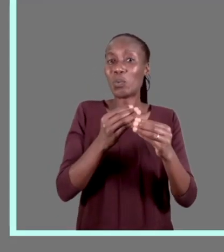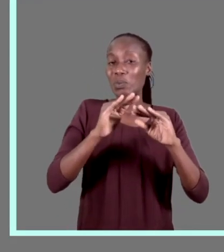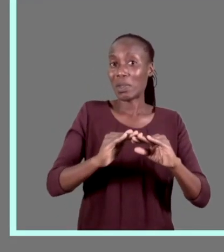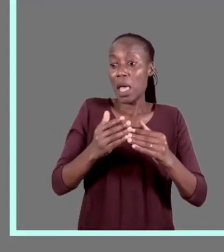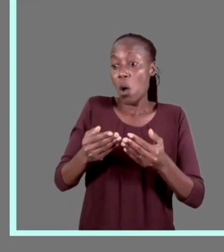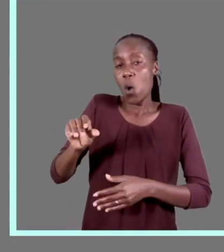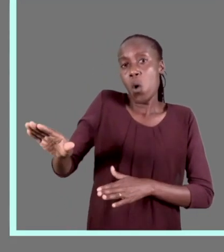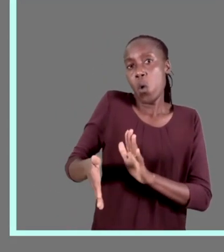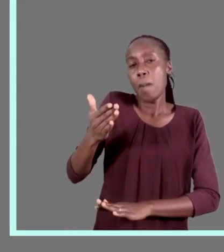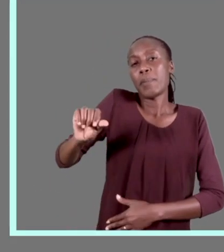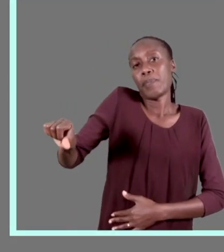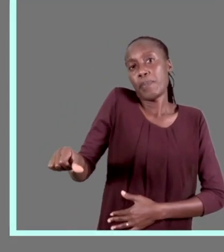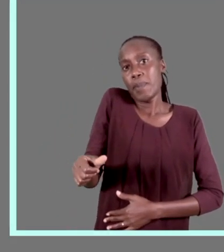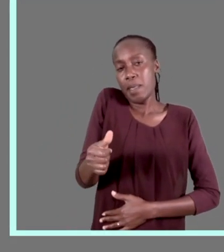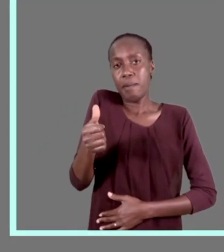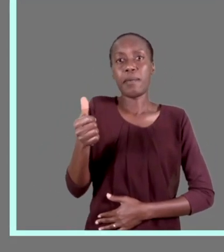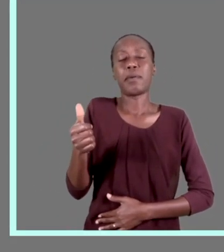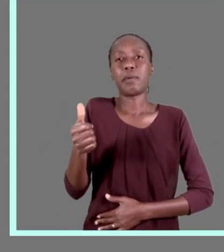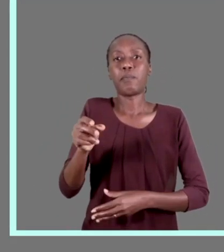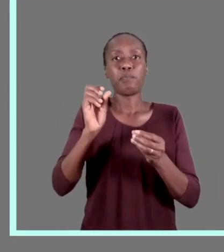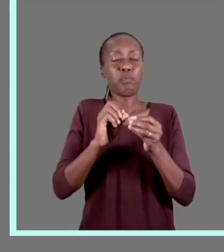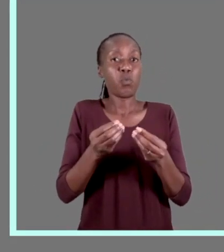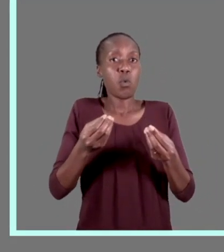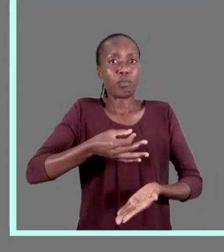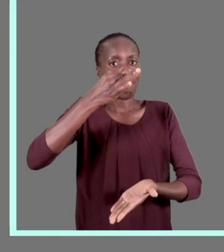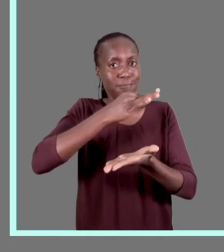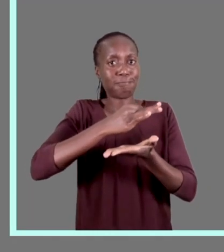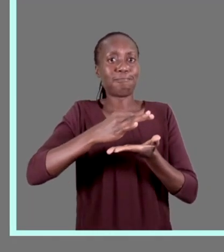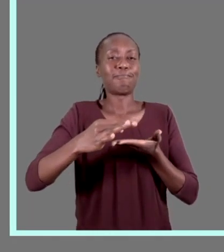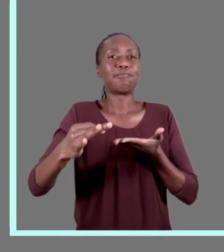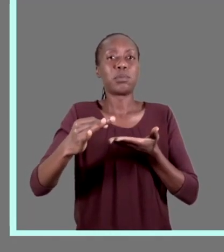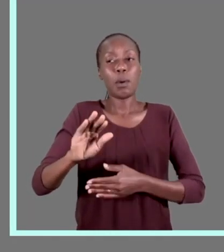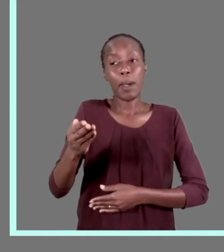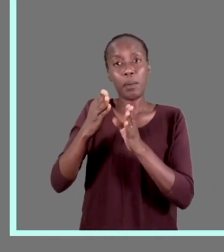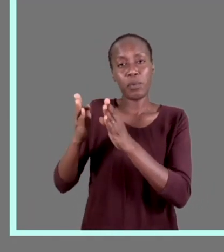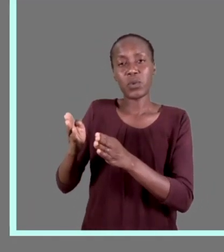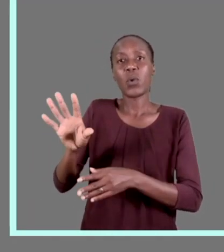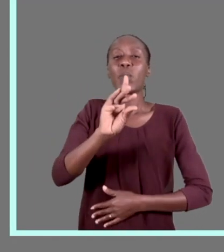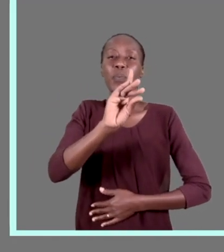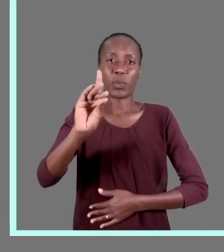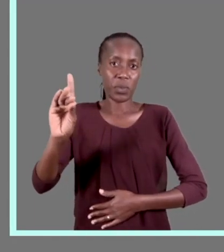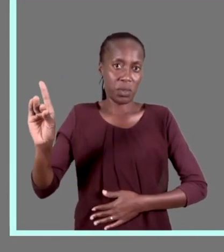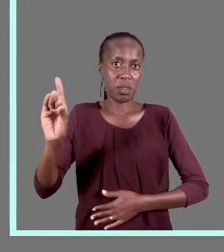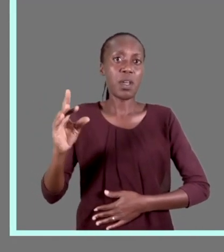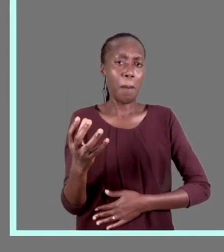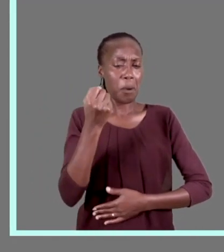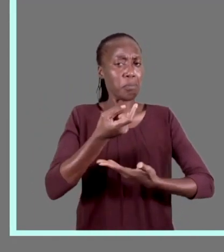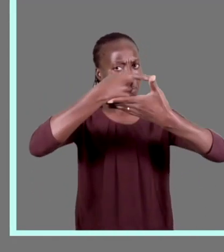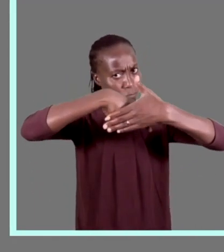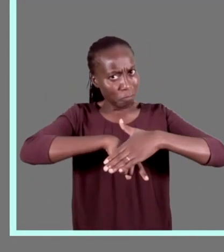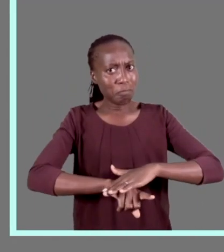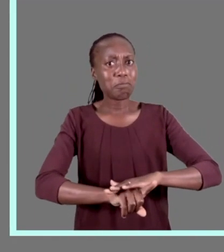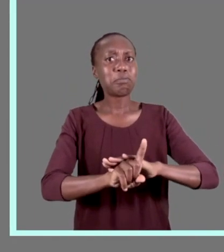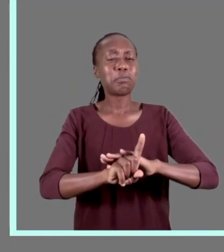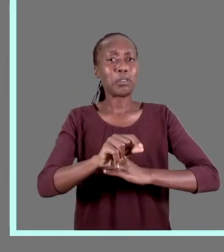Então, com isto vai melhorar o conforto dos nossos pacientes com deficiência. Eles terão acesso de